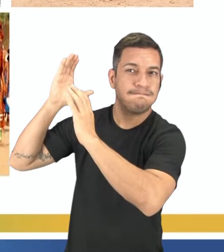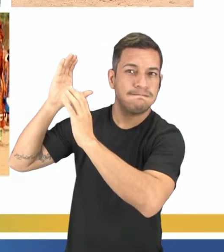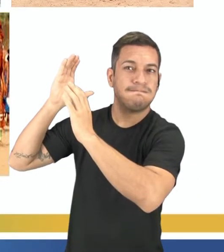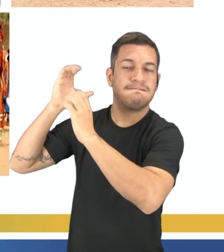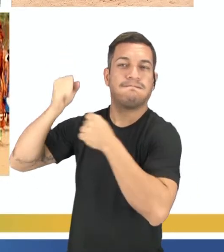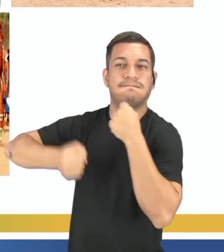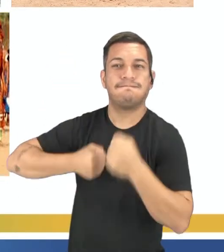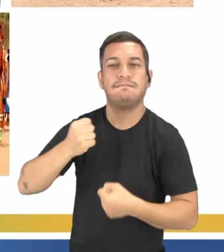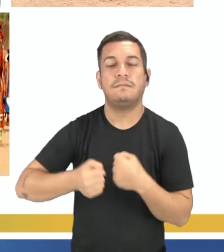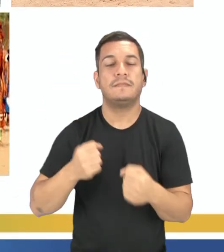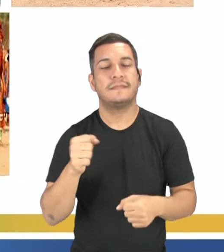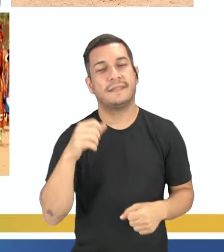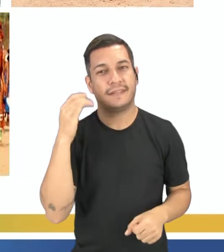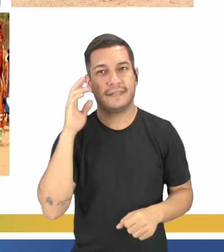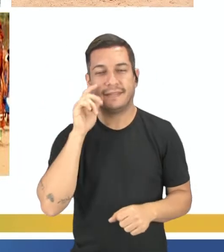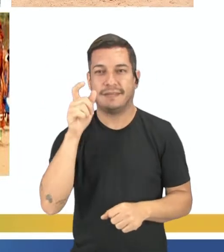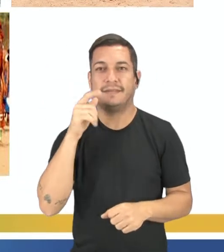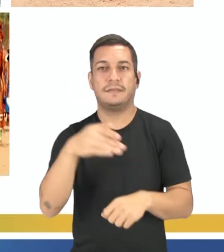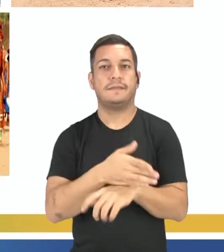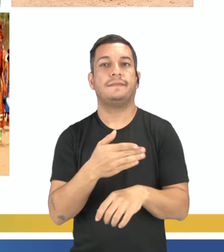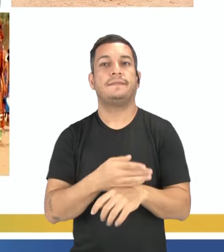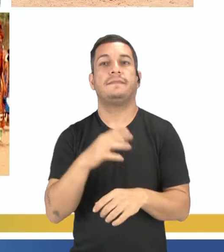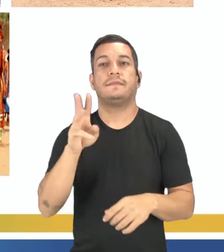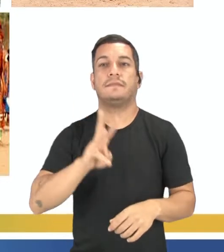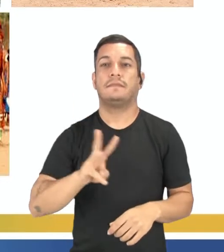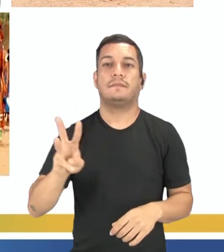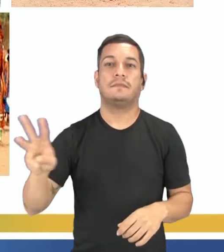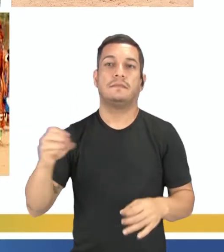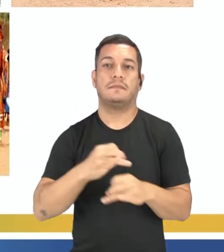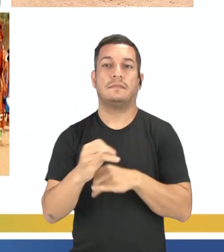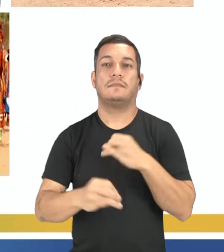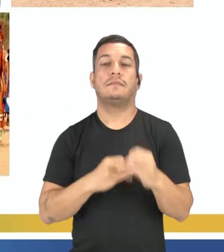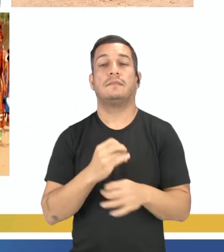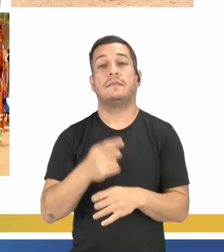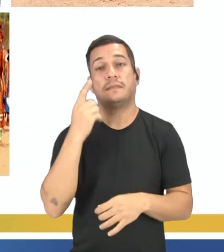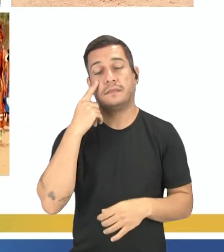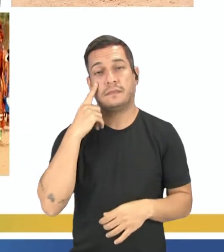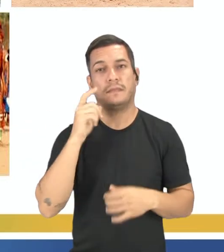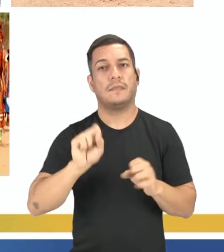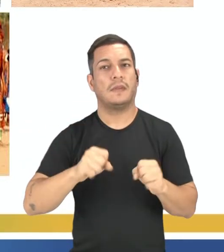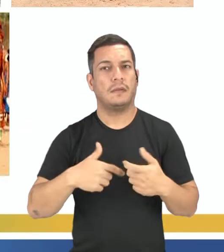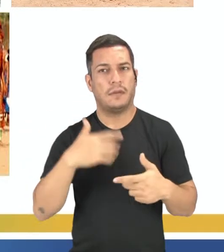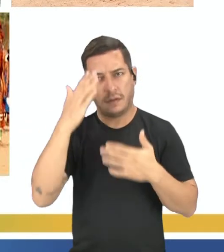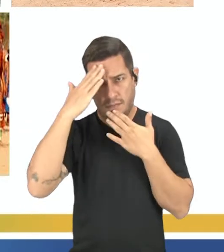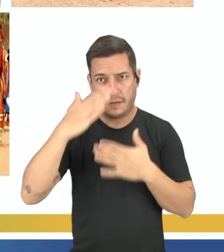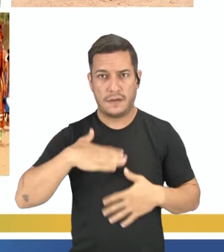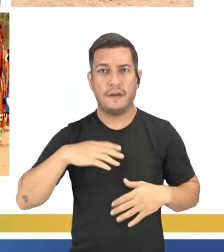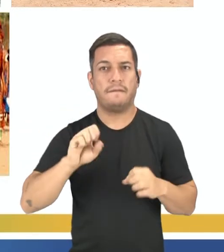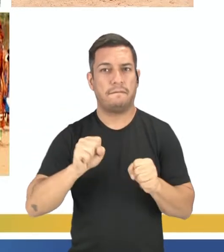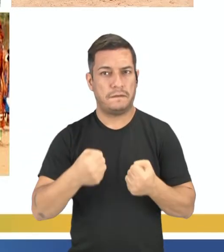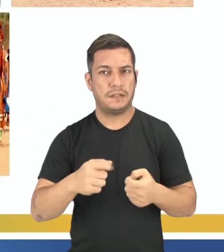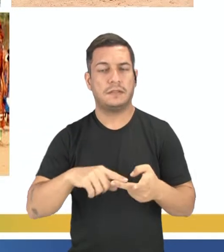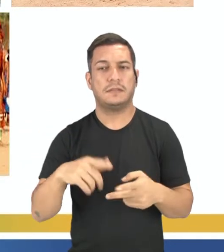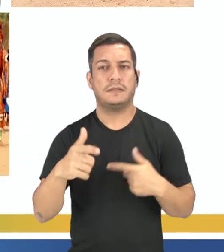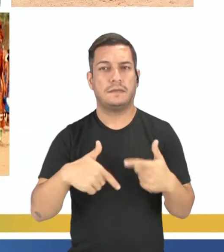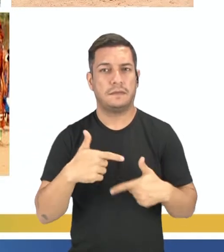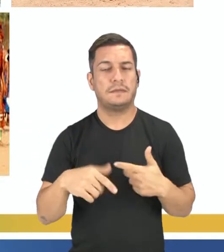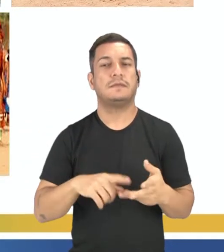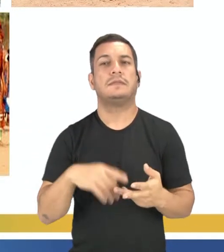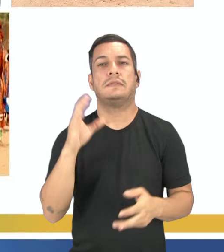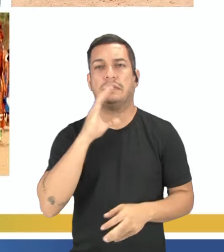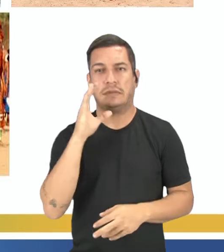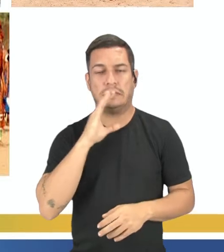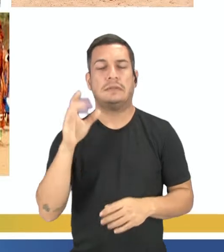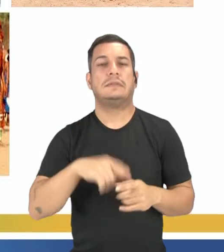muito interessante, se vocês puderem acessar depois na internet, buscarem para vocês verificarem. Trabalha força física, trabalha velocidade, trabalha